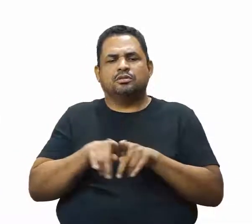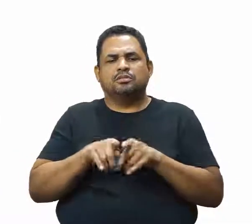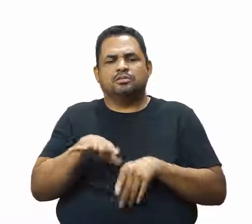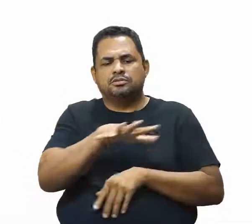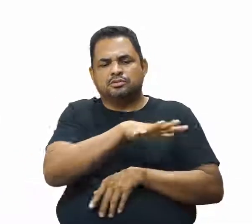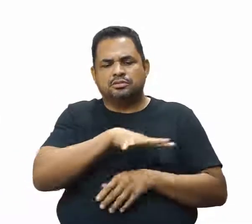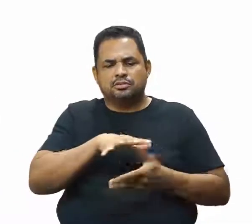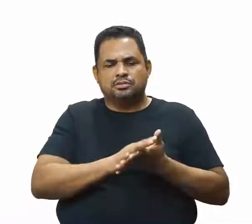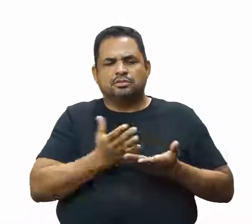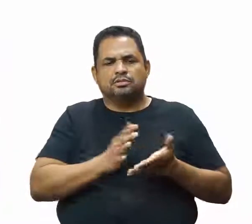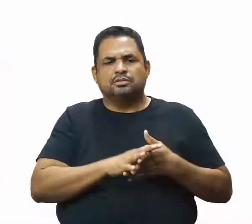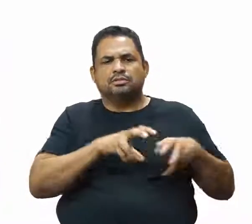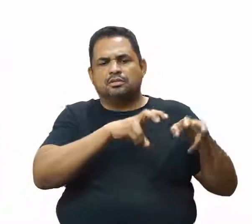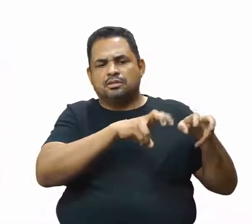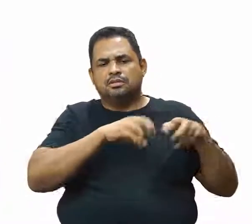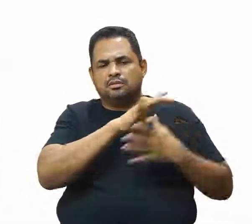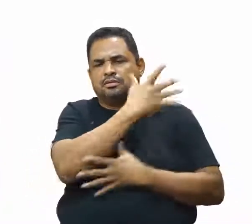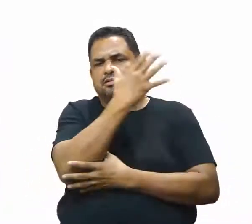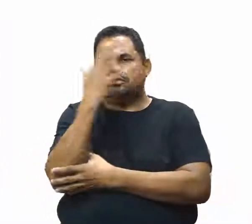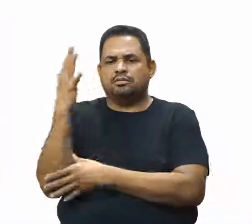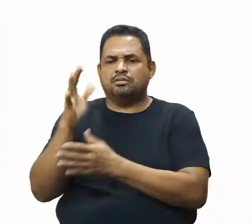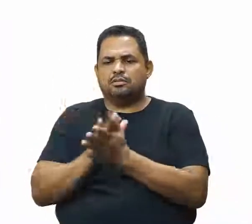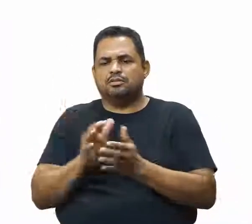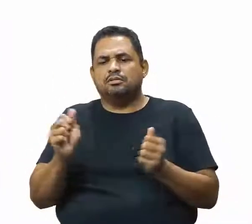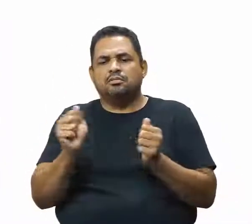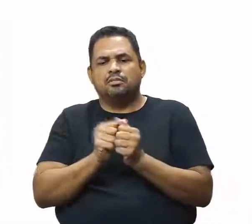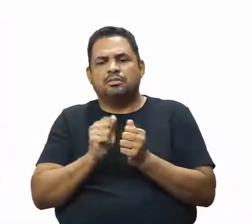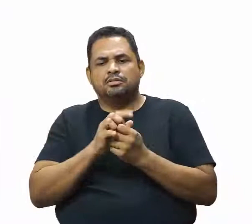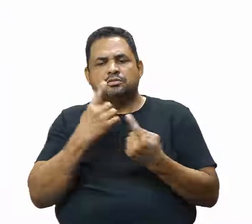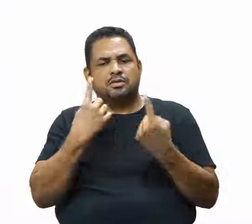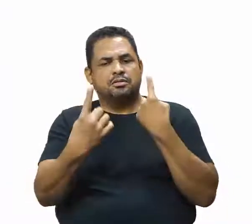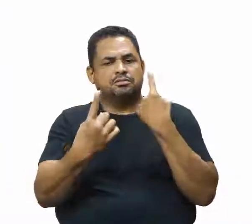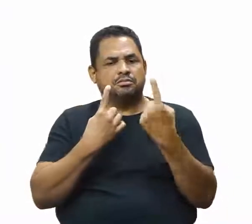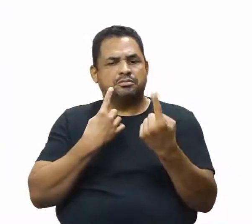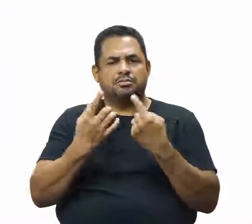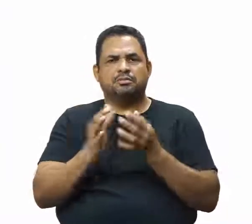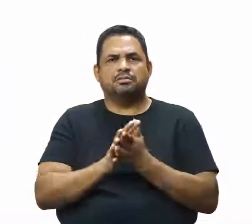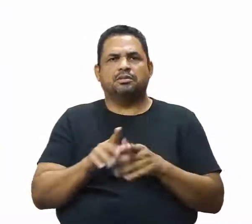agroflorestais também, que estão ali nas linhas, próximos à BR.